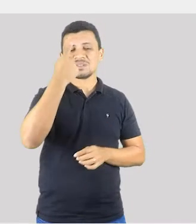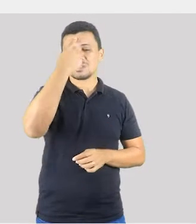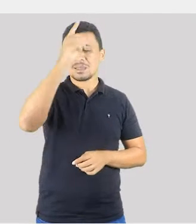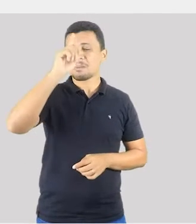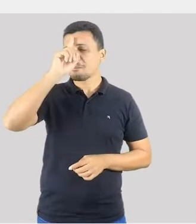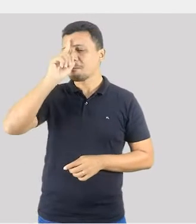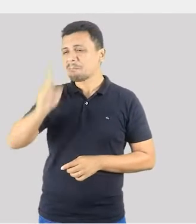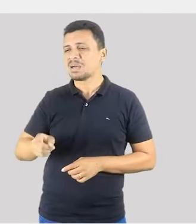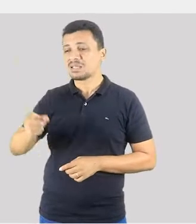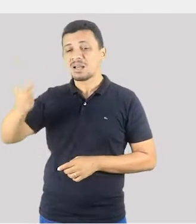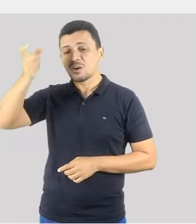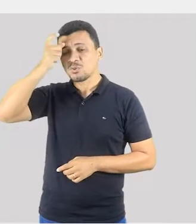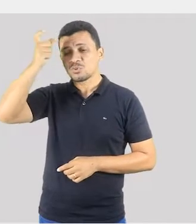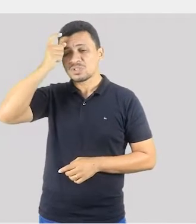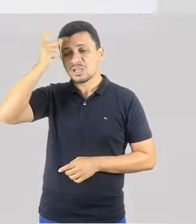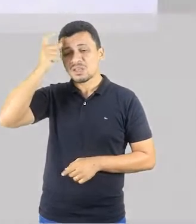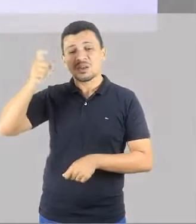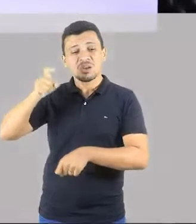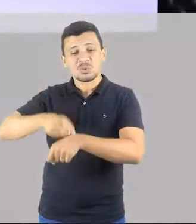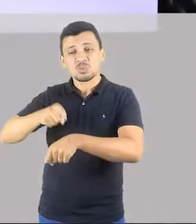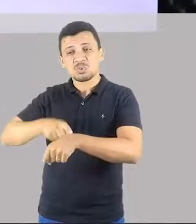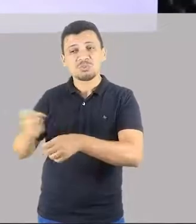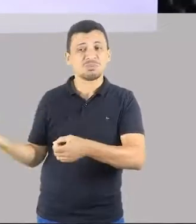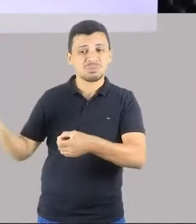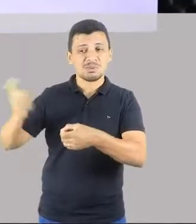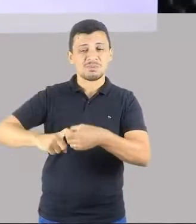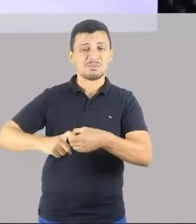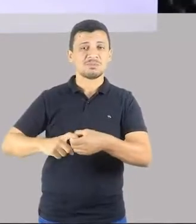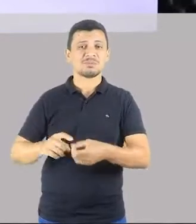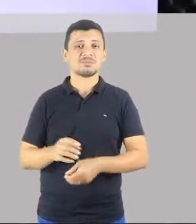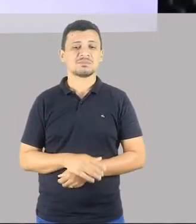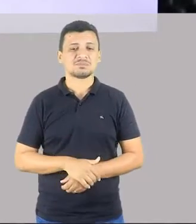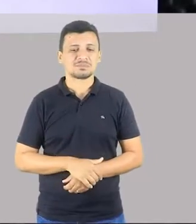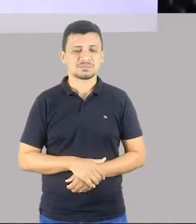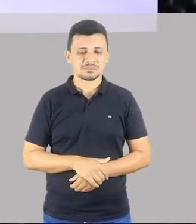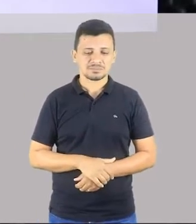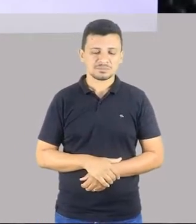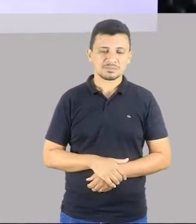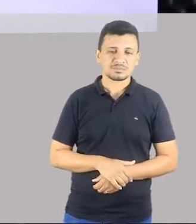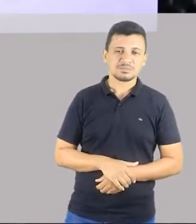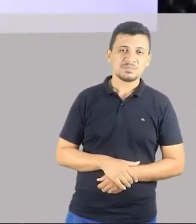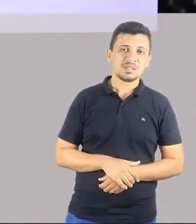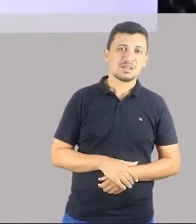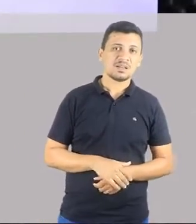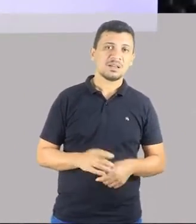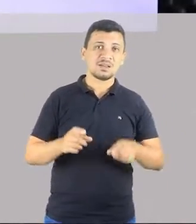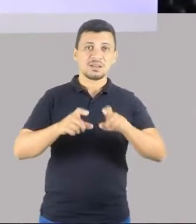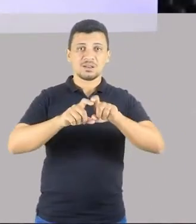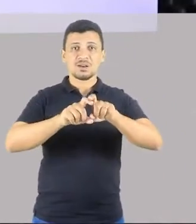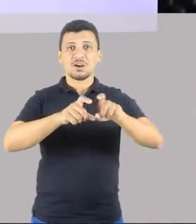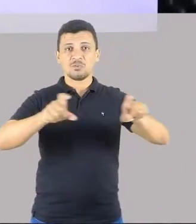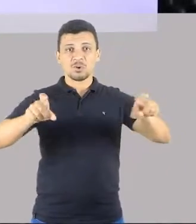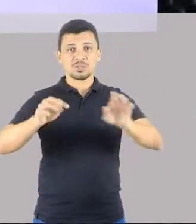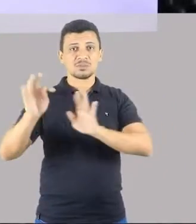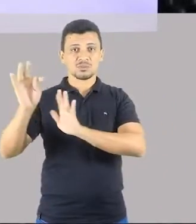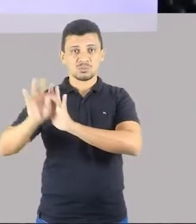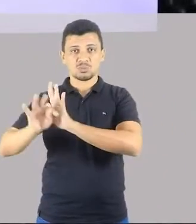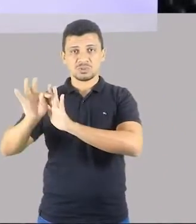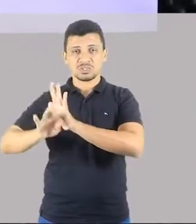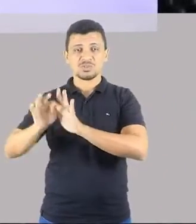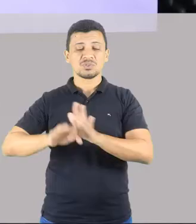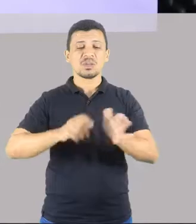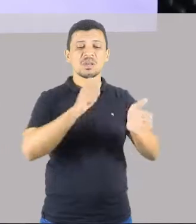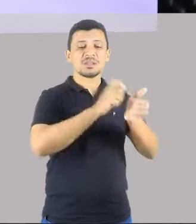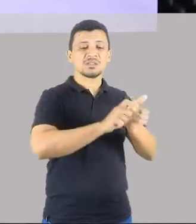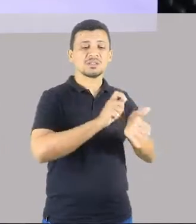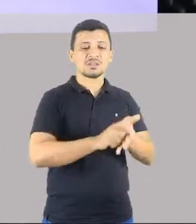que o diabo recuperasse o tempo. Olha só, essa oração é a oração do texto, né? Na